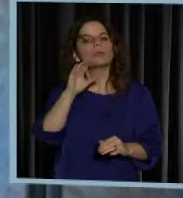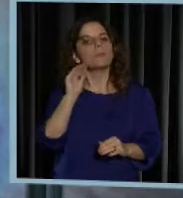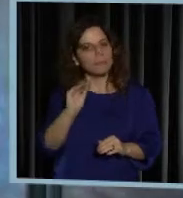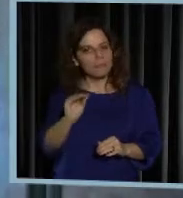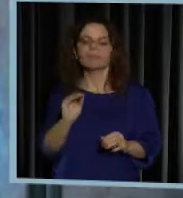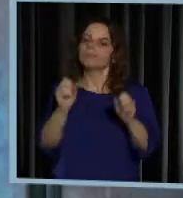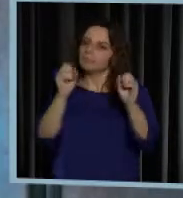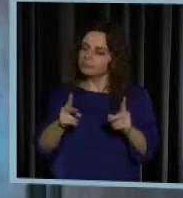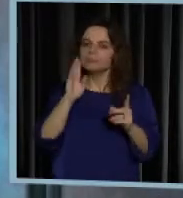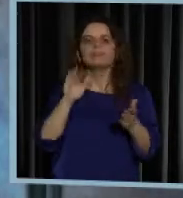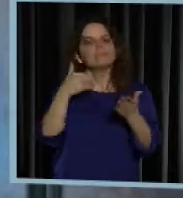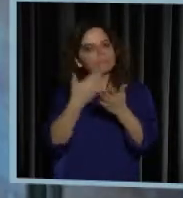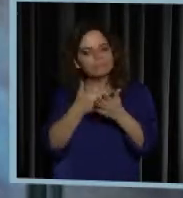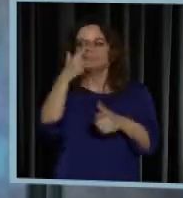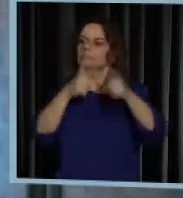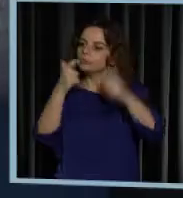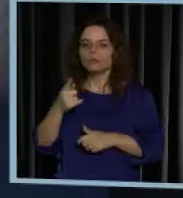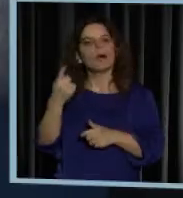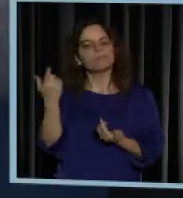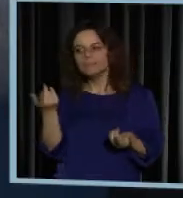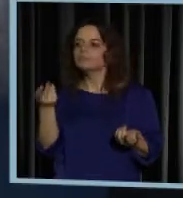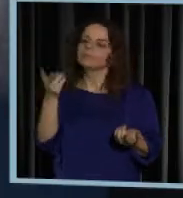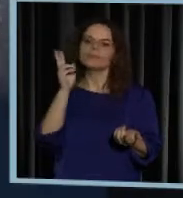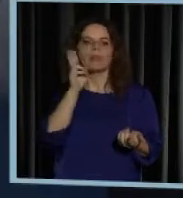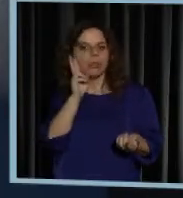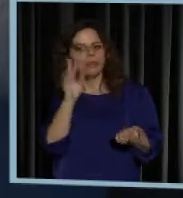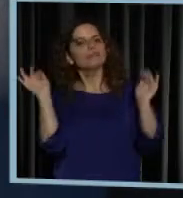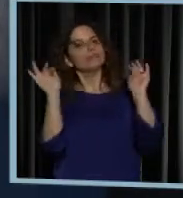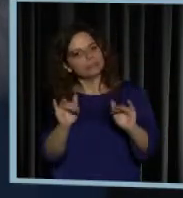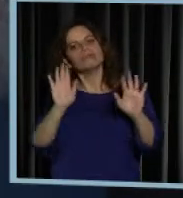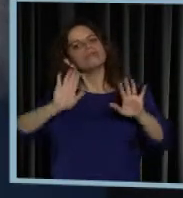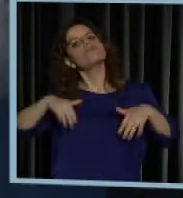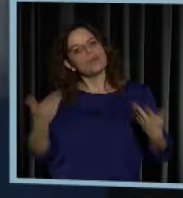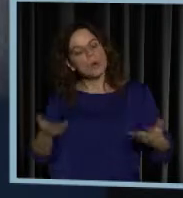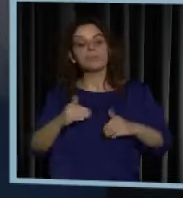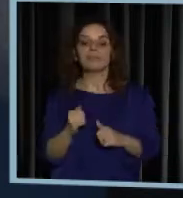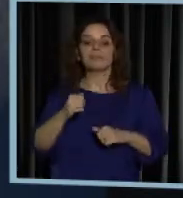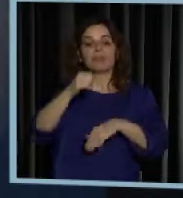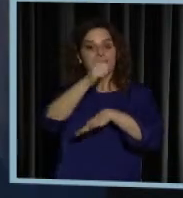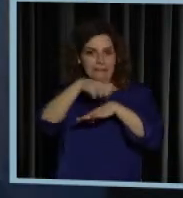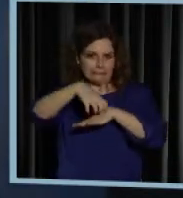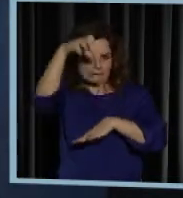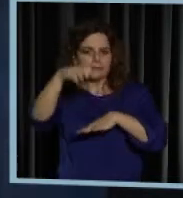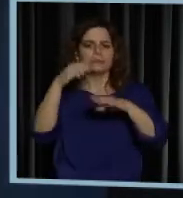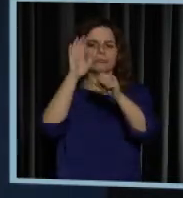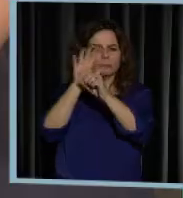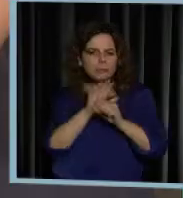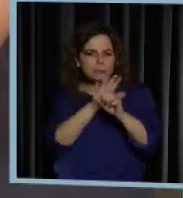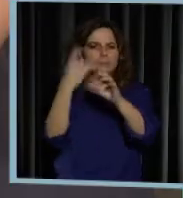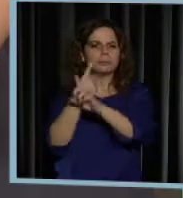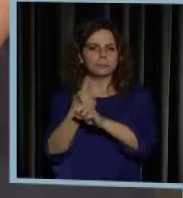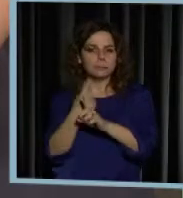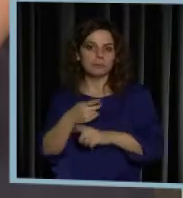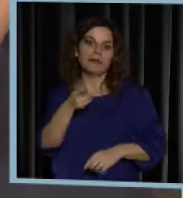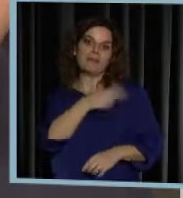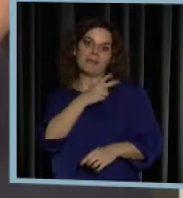banco de poder dar acessibilidade ao público a este monumento nacional. Este edifício, a recuperação deste edifício,